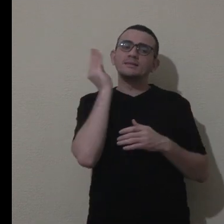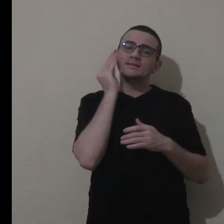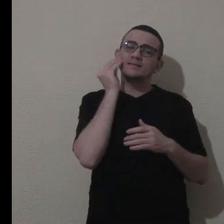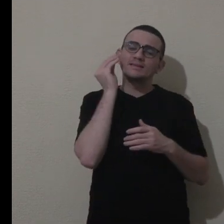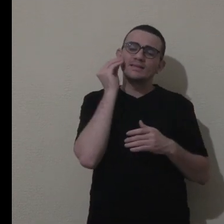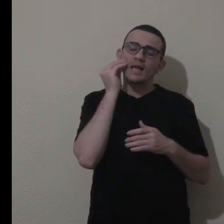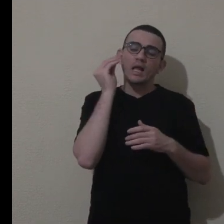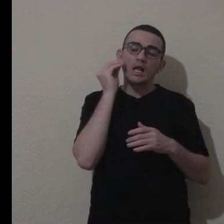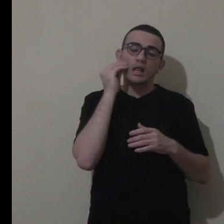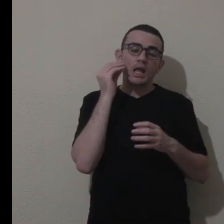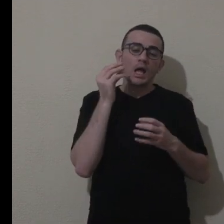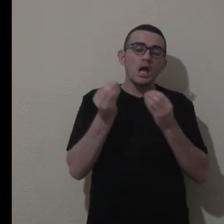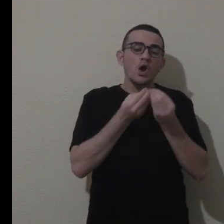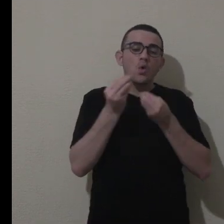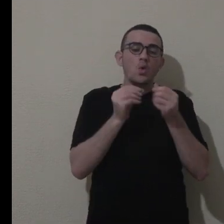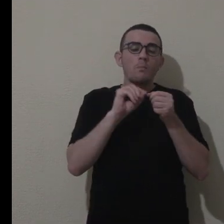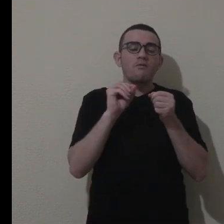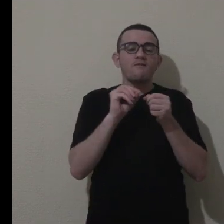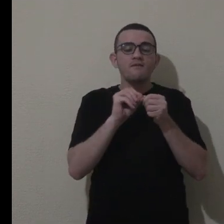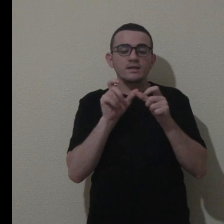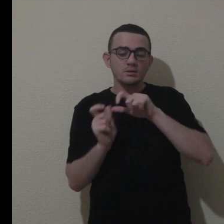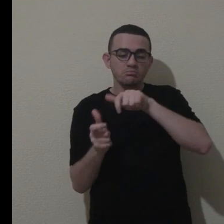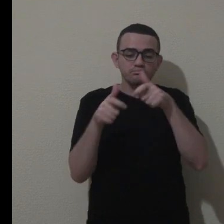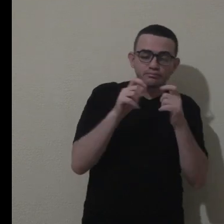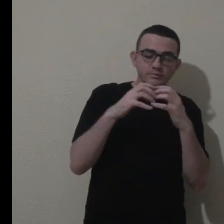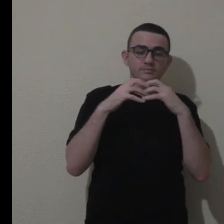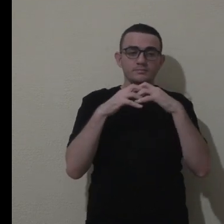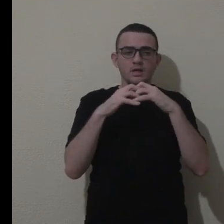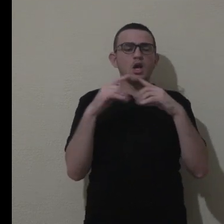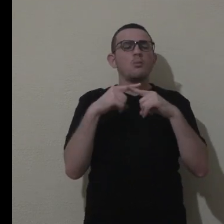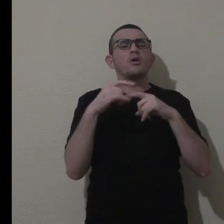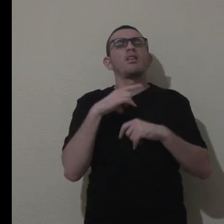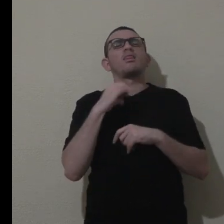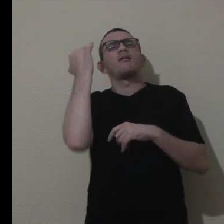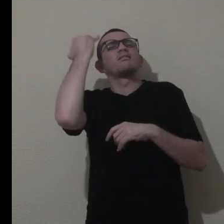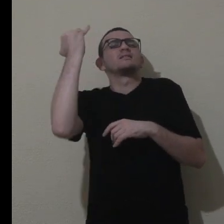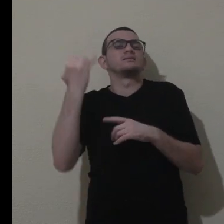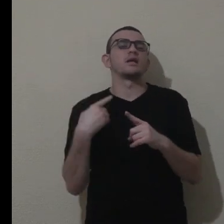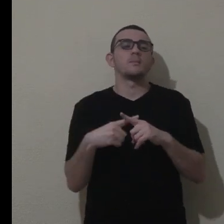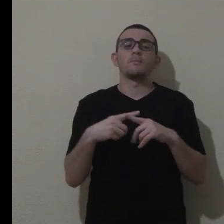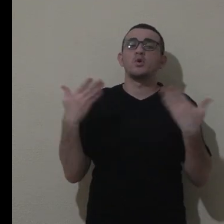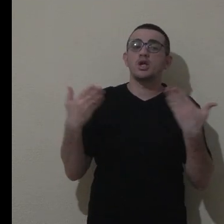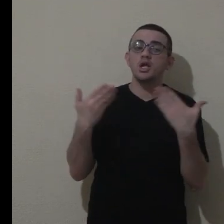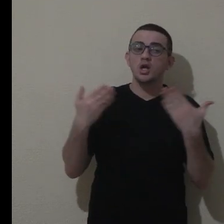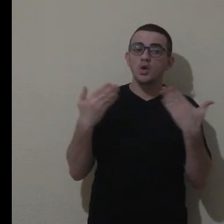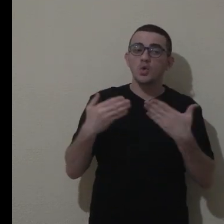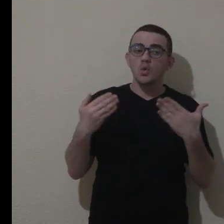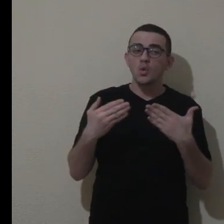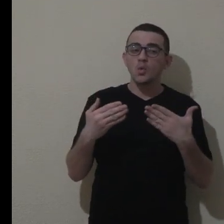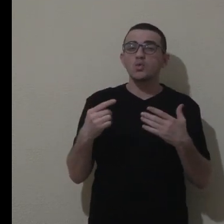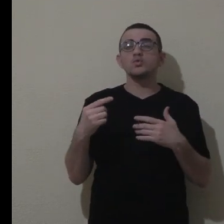para tentarmos mapear as conexões cerebrais. Daí você fala, mas por que tem essa ideia? Porque hoje,